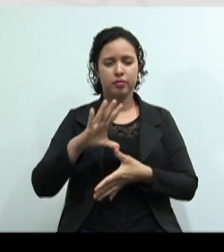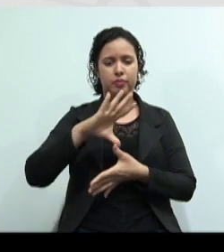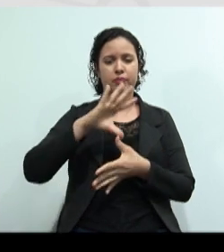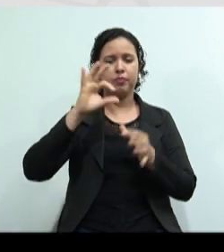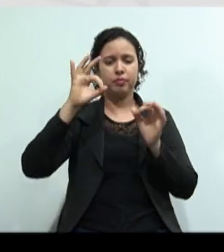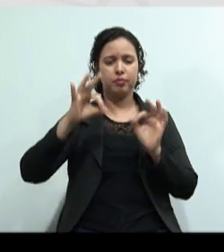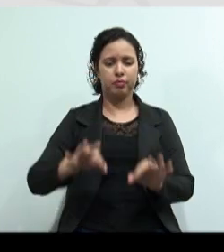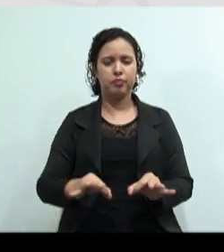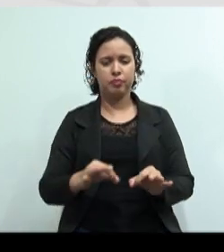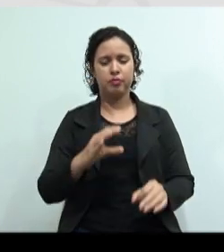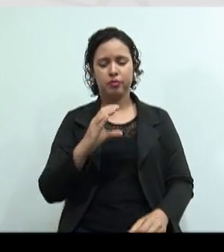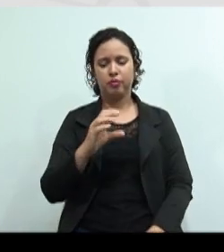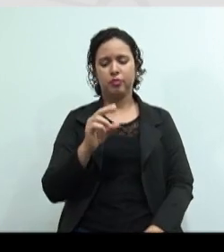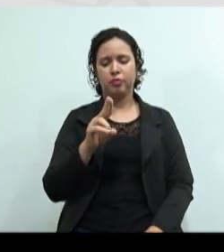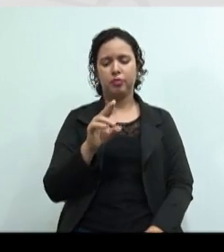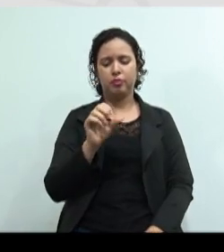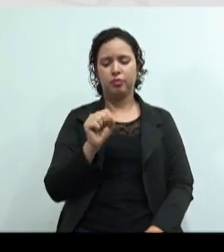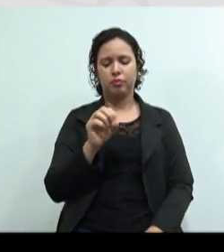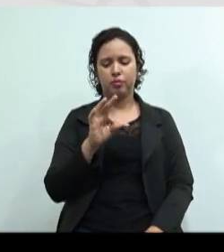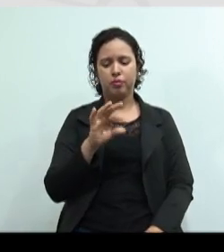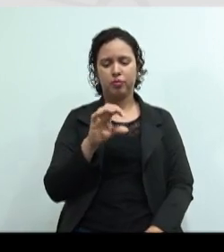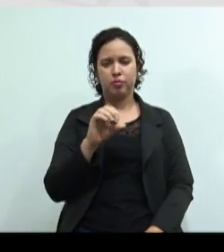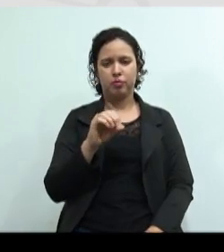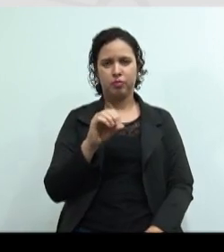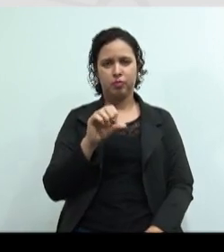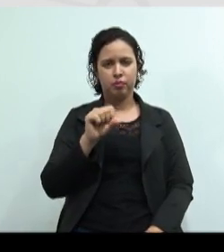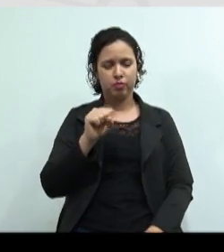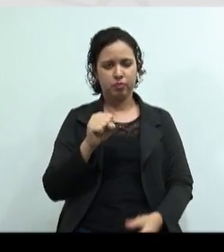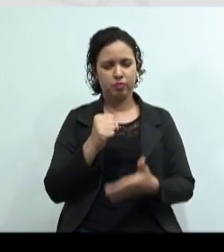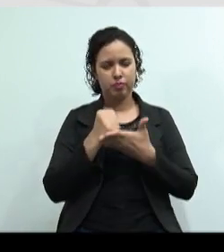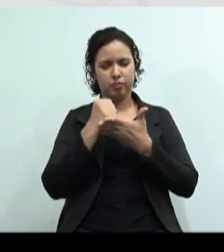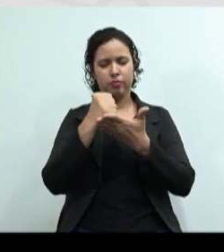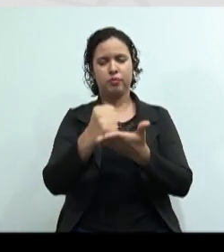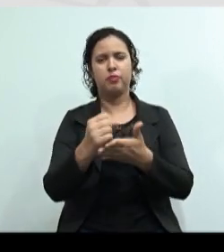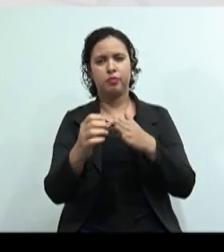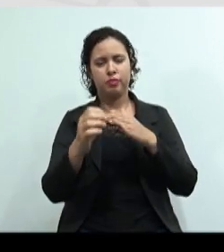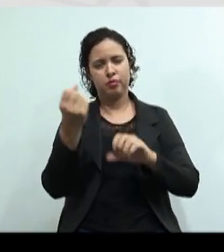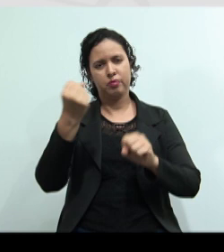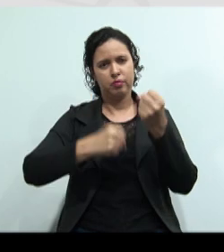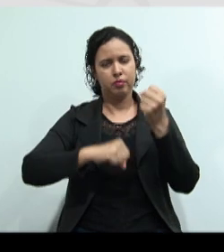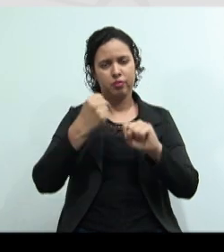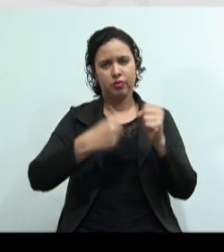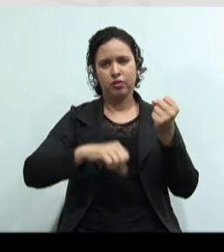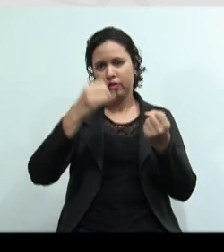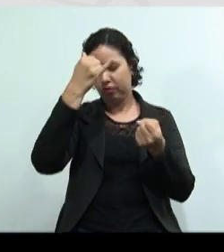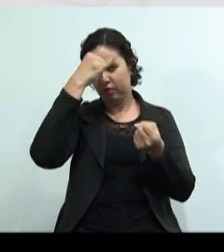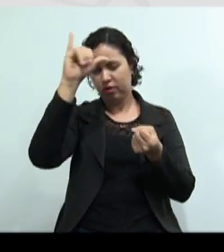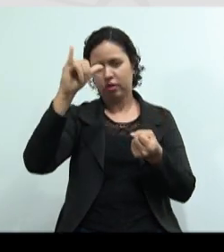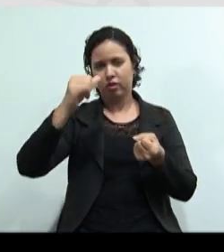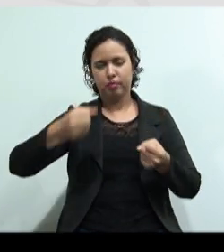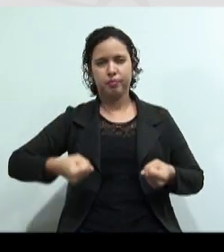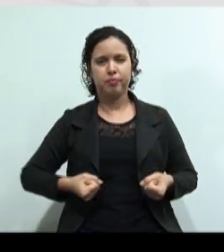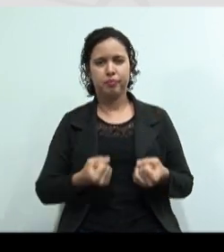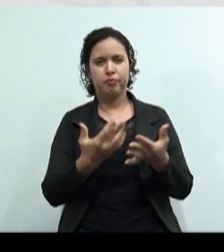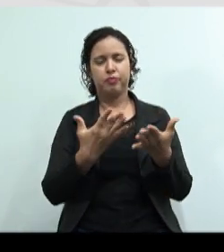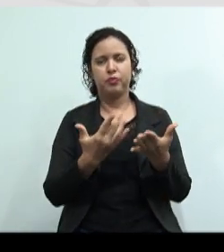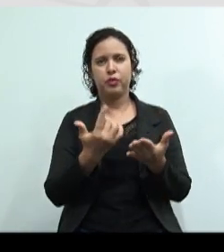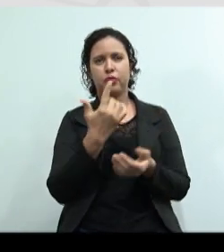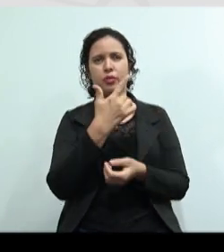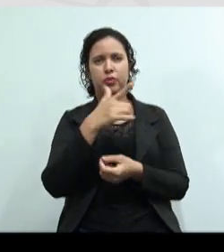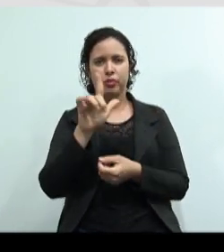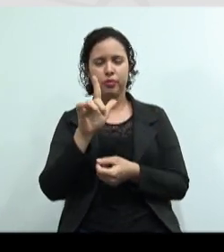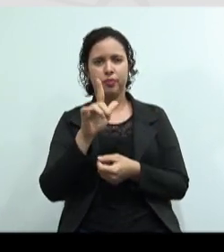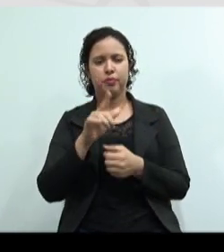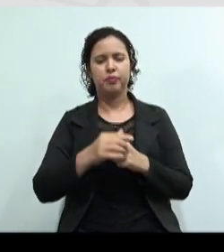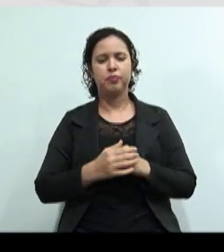de produção apresenta uma oportunidade da indústria eliminar desperdícios e demais itens que não agregam valor ao